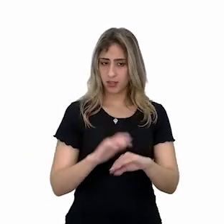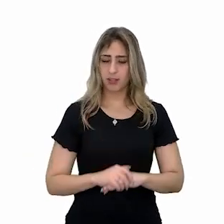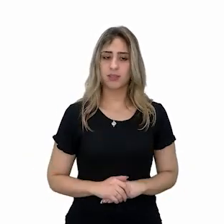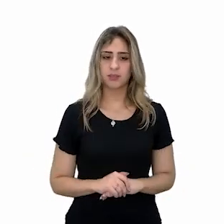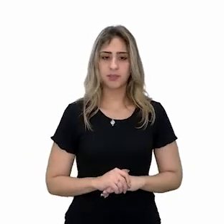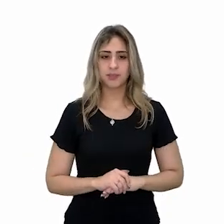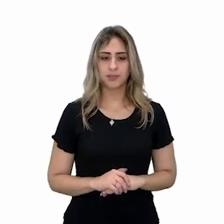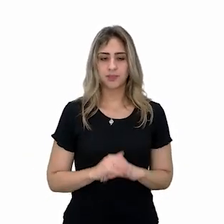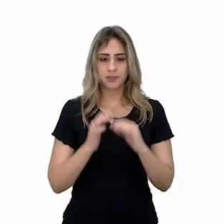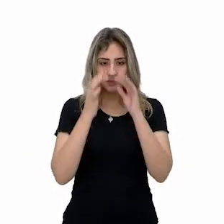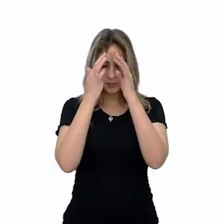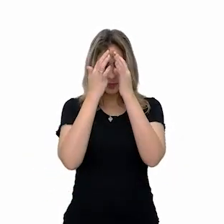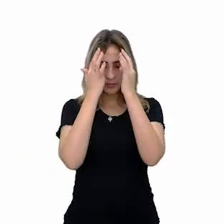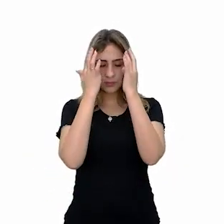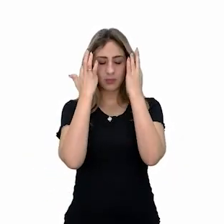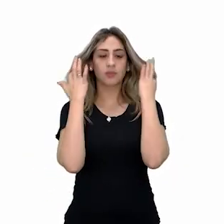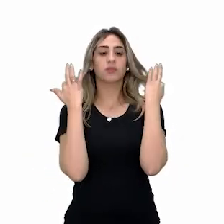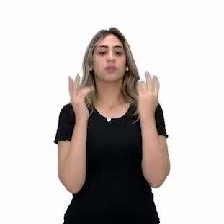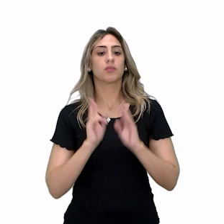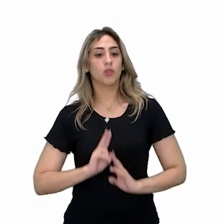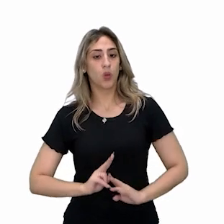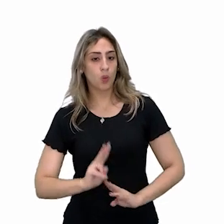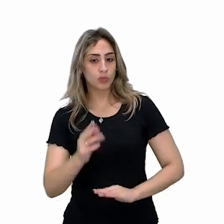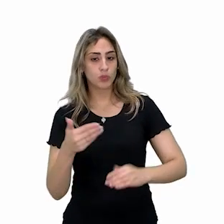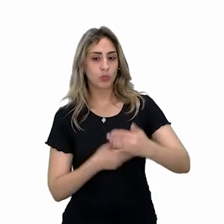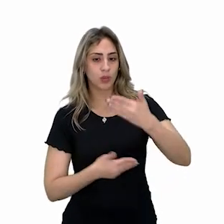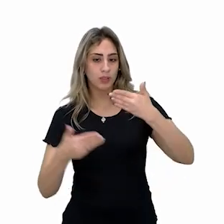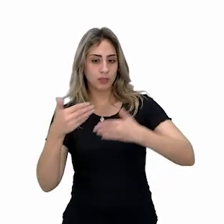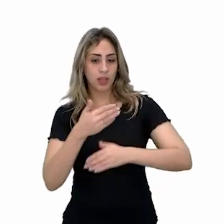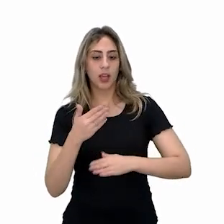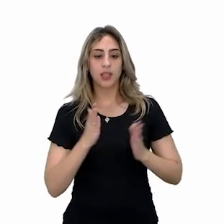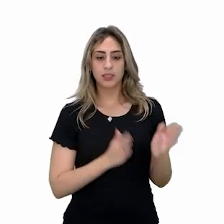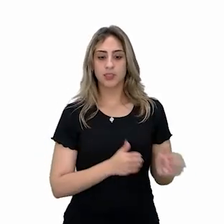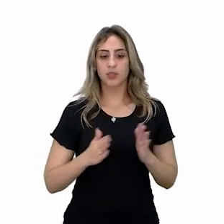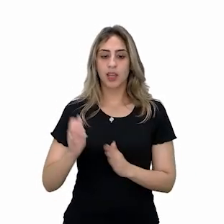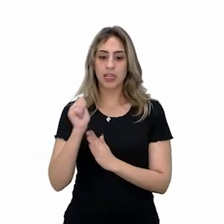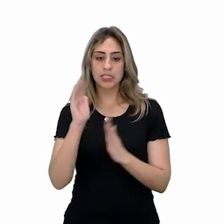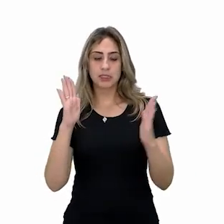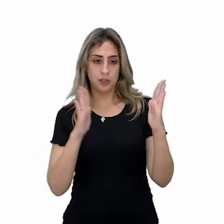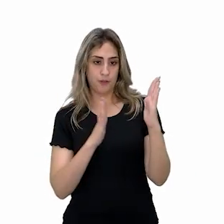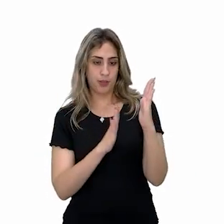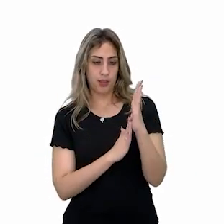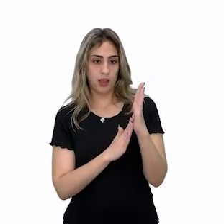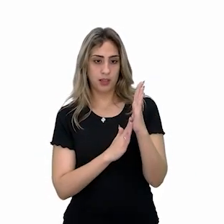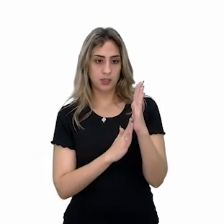E, continuando aí nos slides, a sequência de atividades